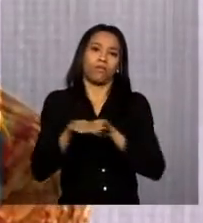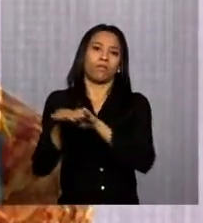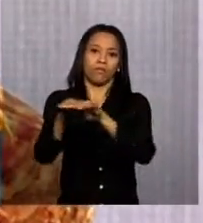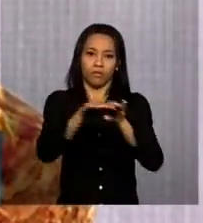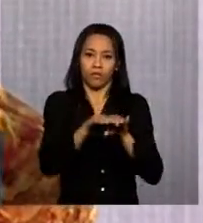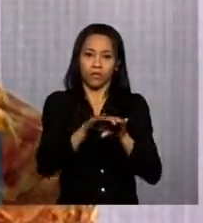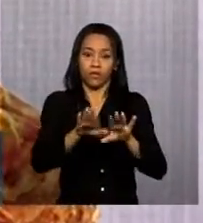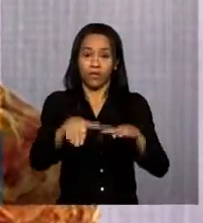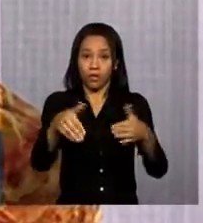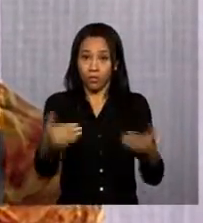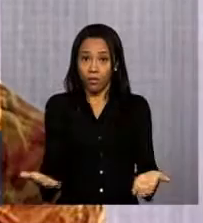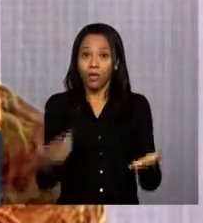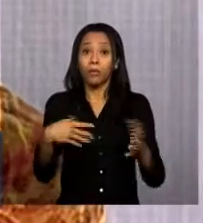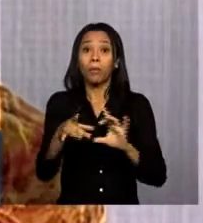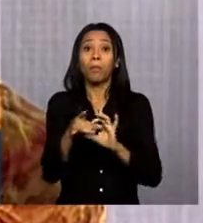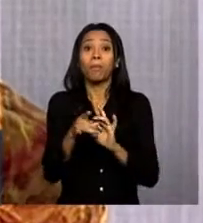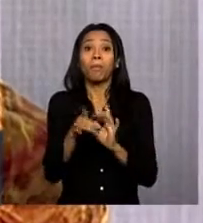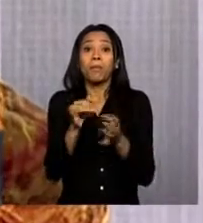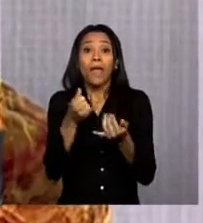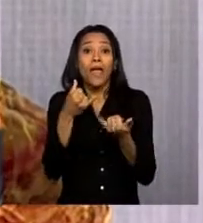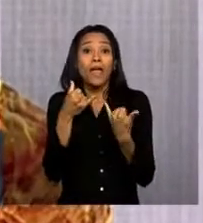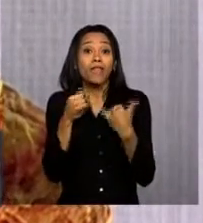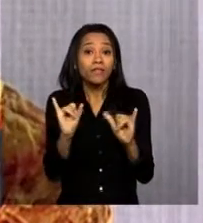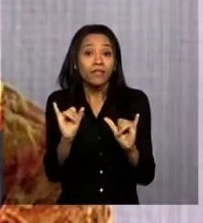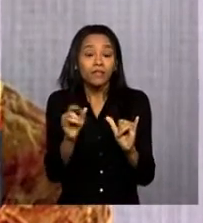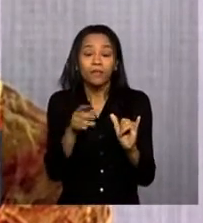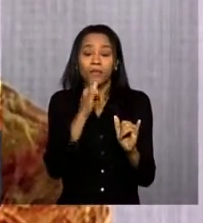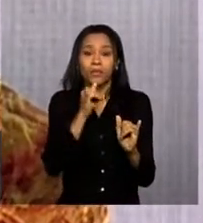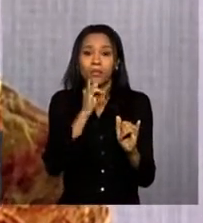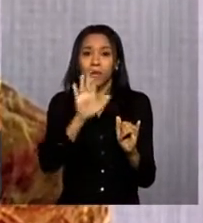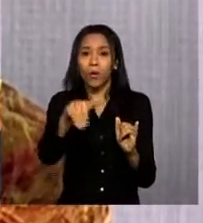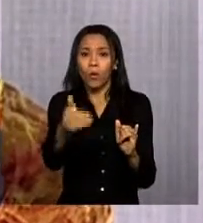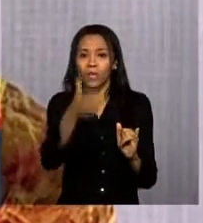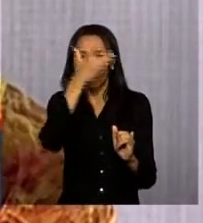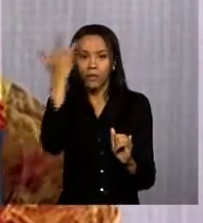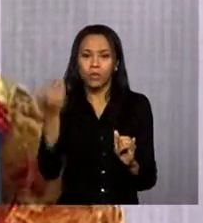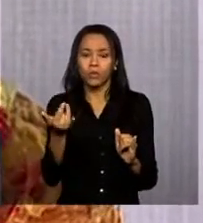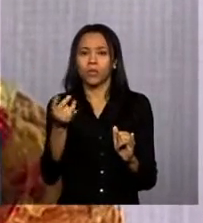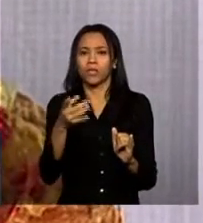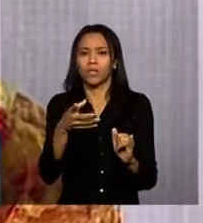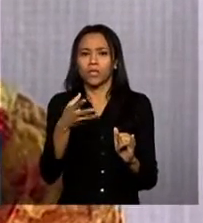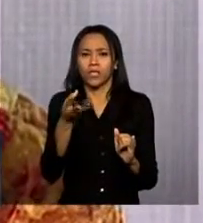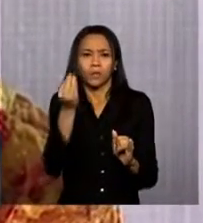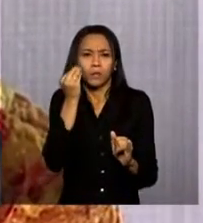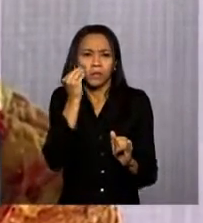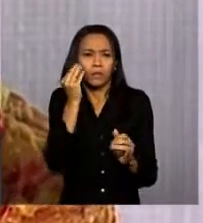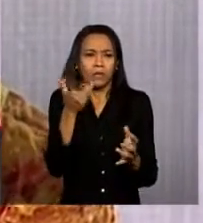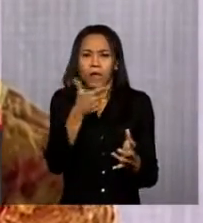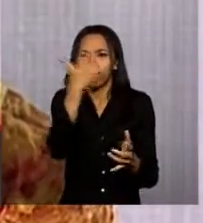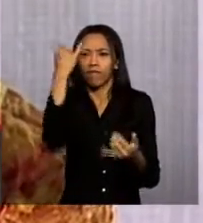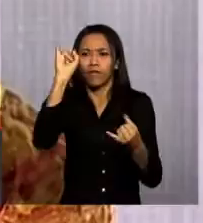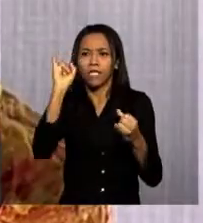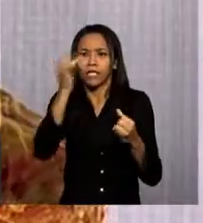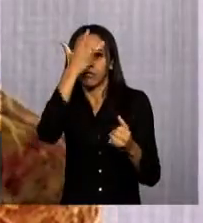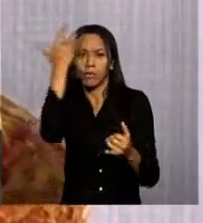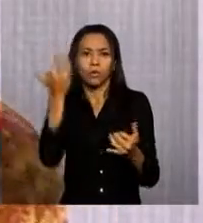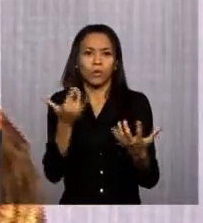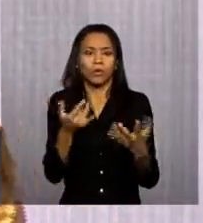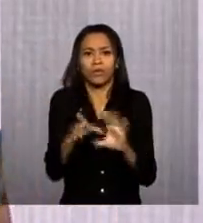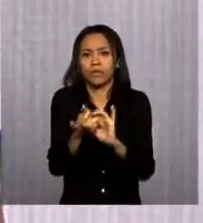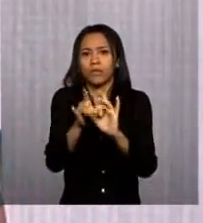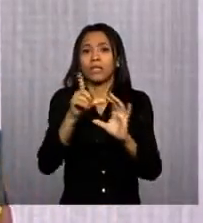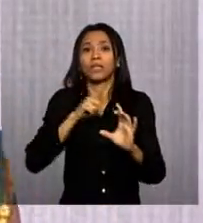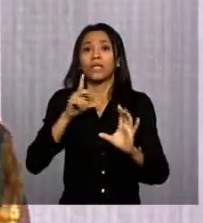quando se impede a expressão do afeto, se desumaniza quando se aprisiona os beijos e aprisiona os carinhos,